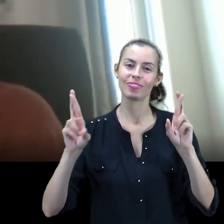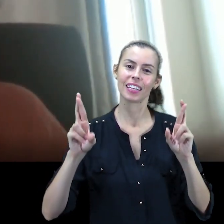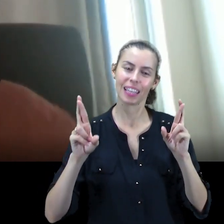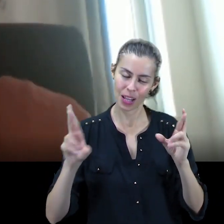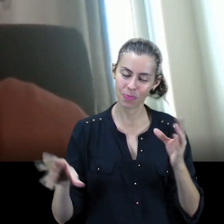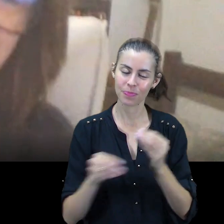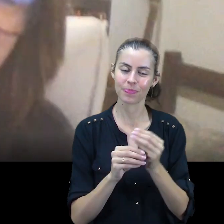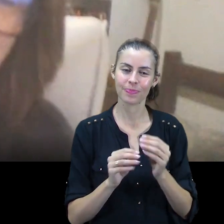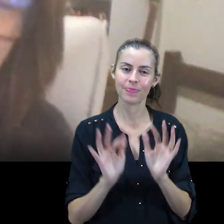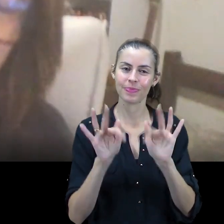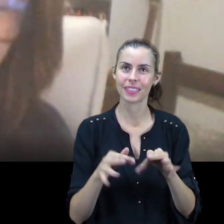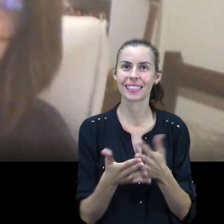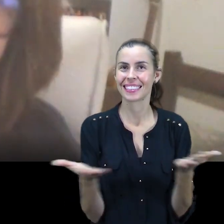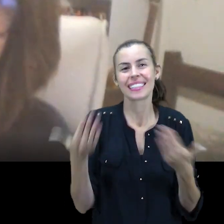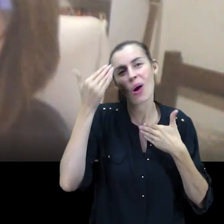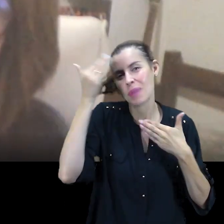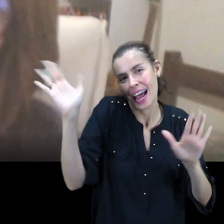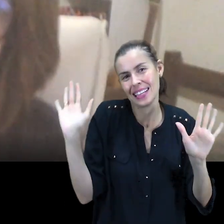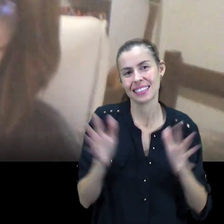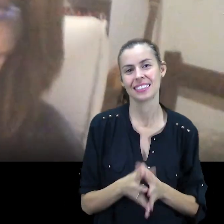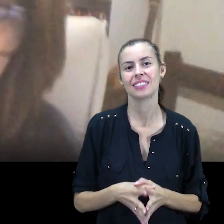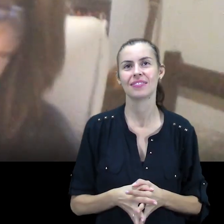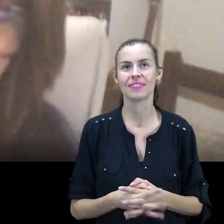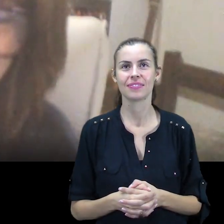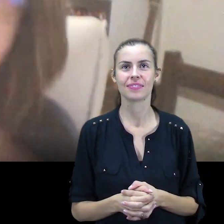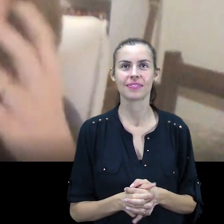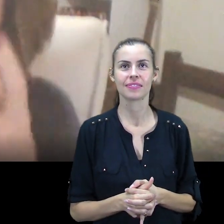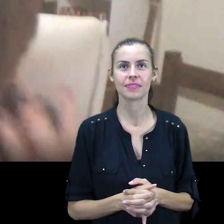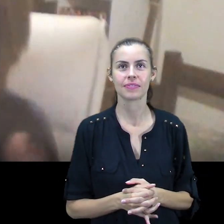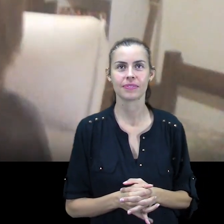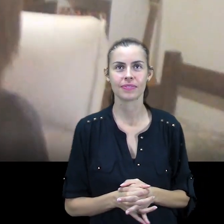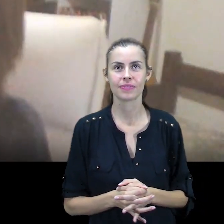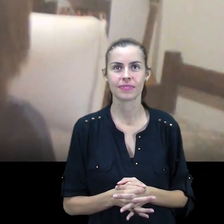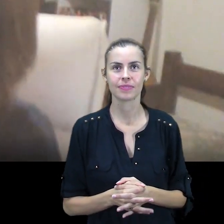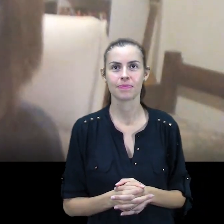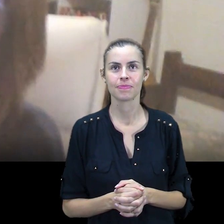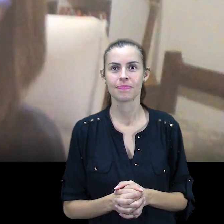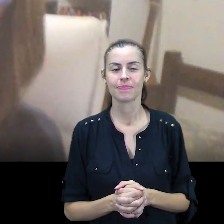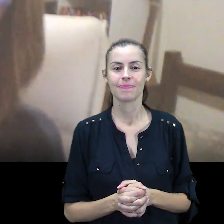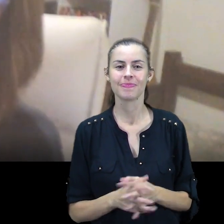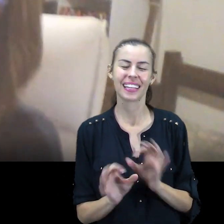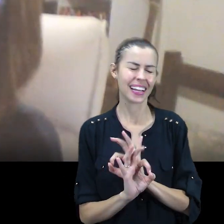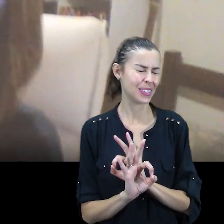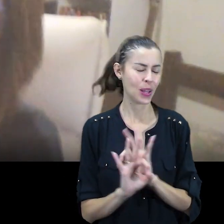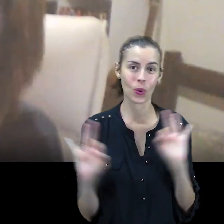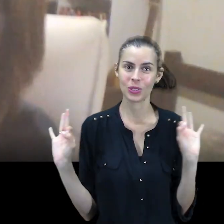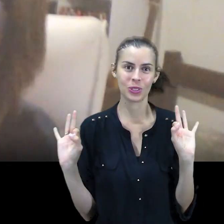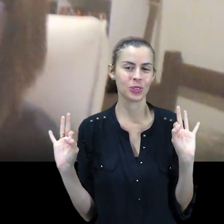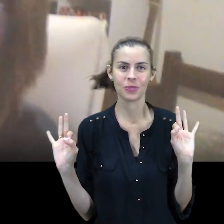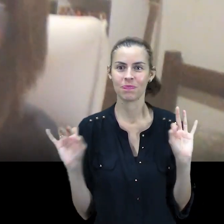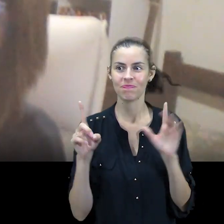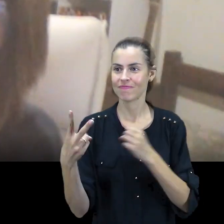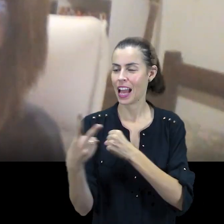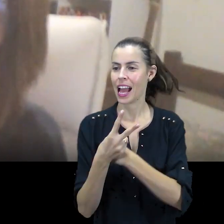Que ótimo, Carolina. Você nos ajuda a sonhar também, juntos e juntas, né? Que seja